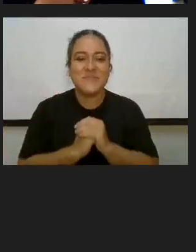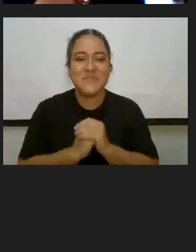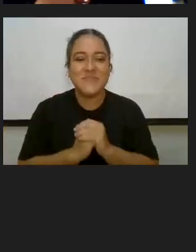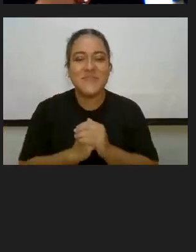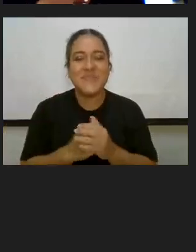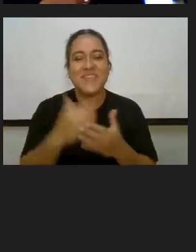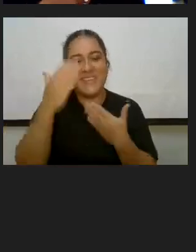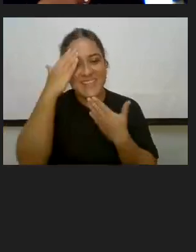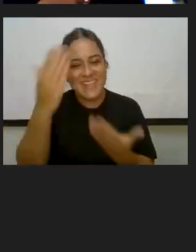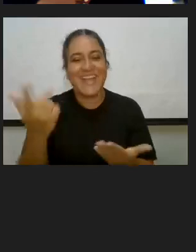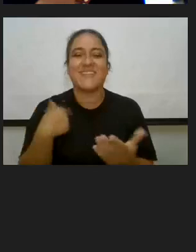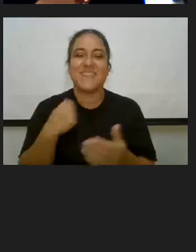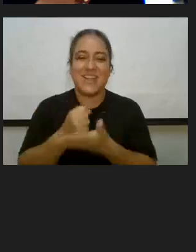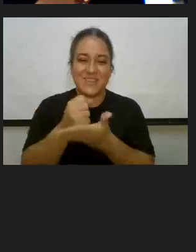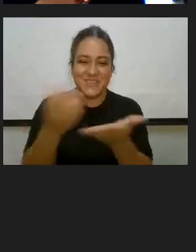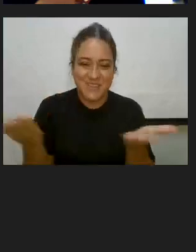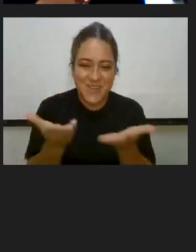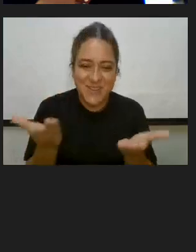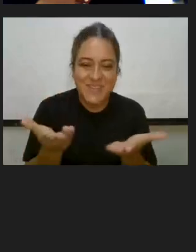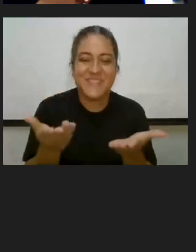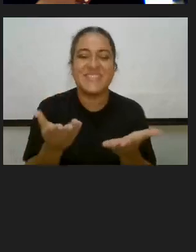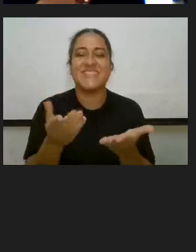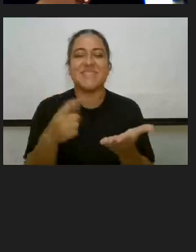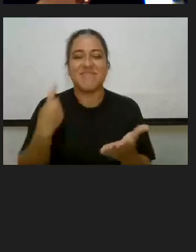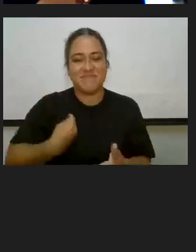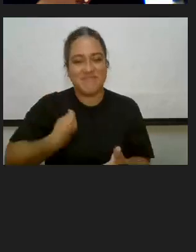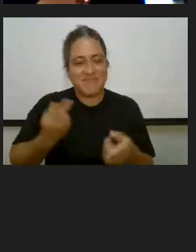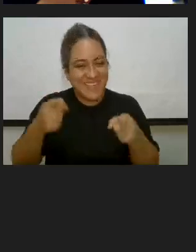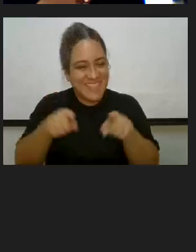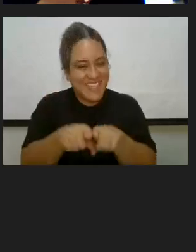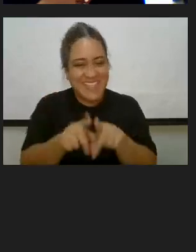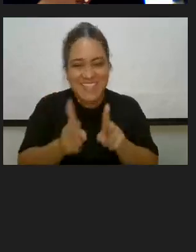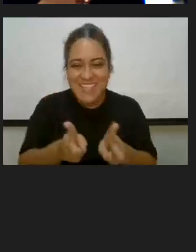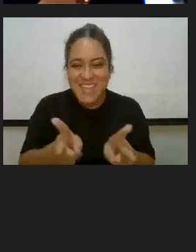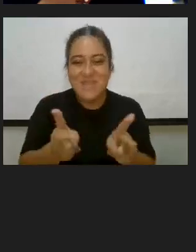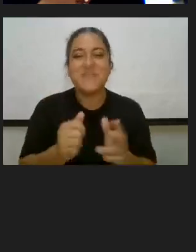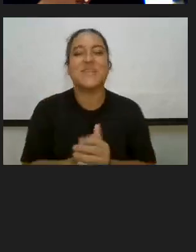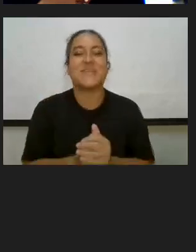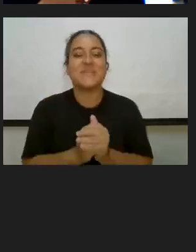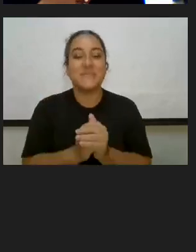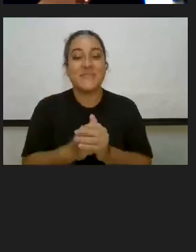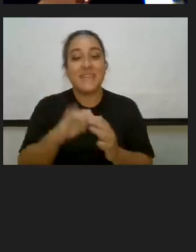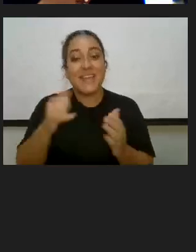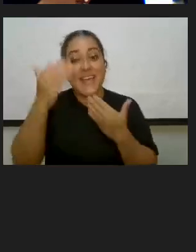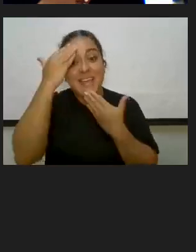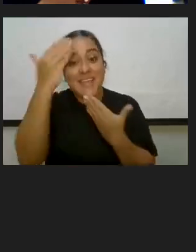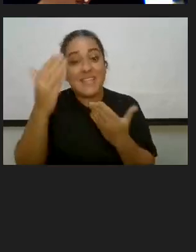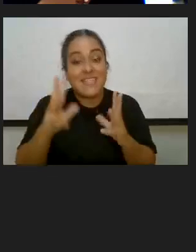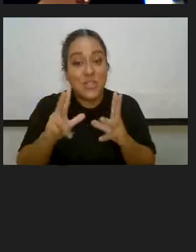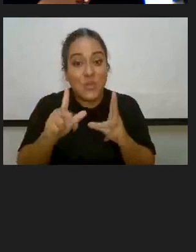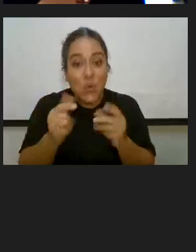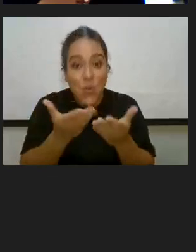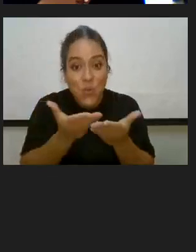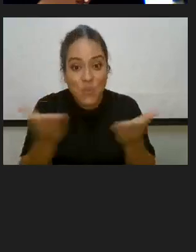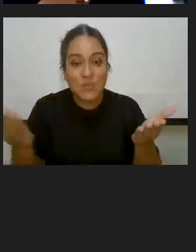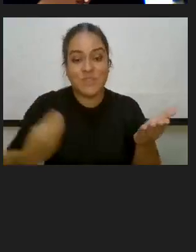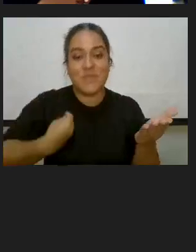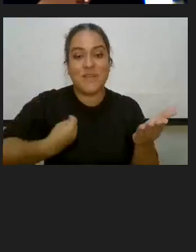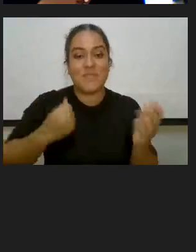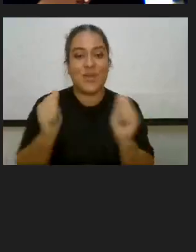pela contribuição de vocês, pela parceria de sempre. E agradecer a todos que participaram aqui com a